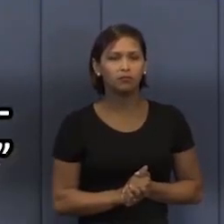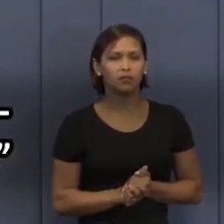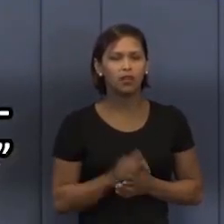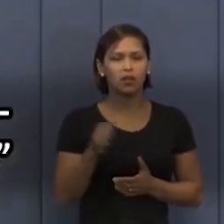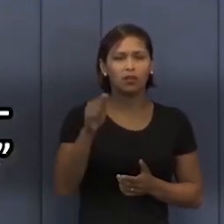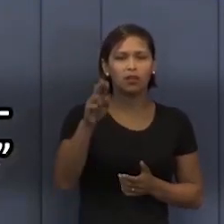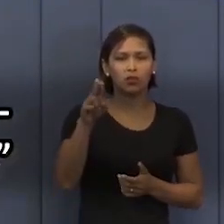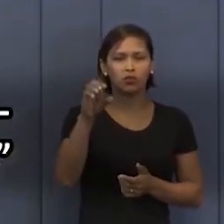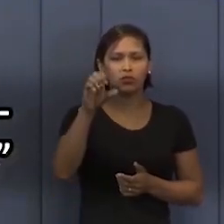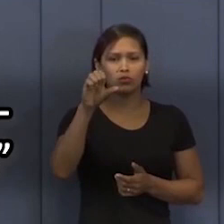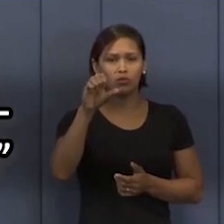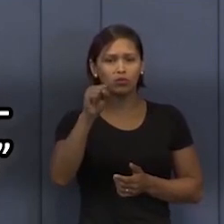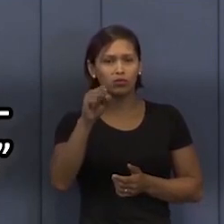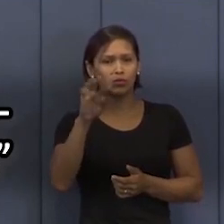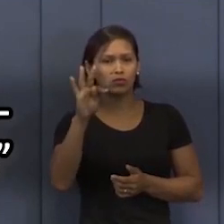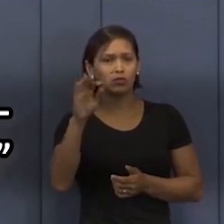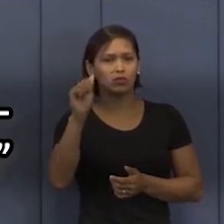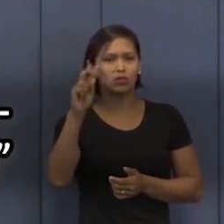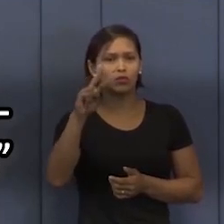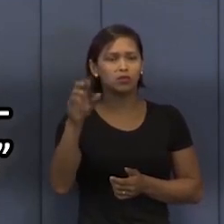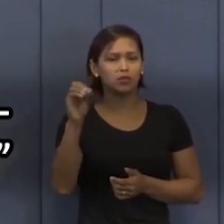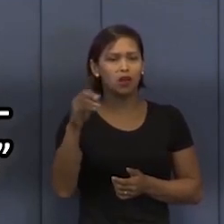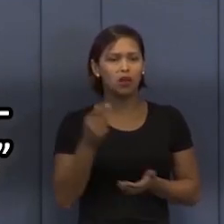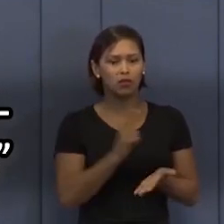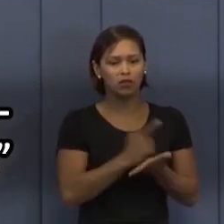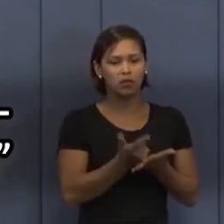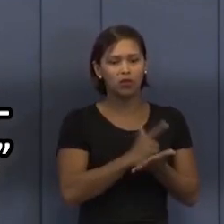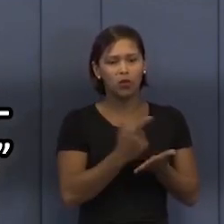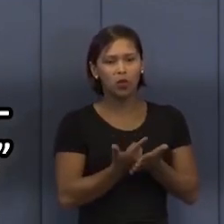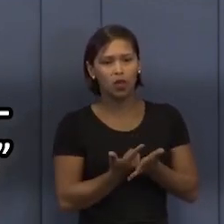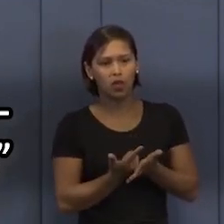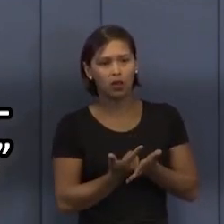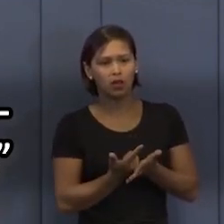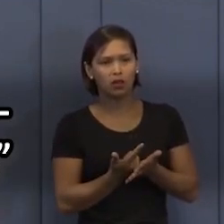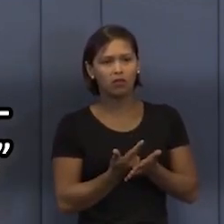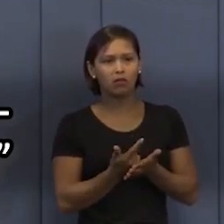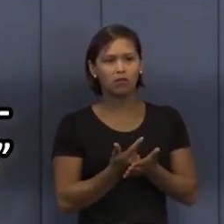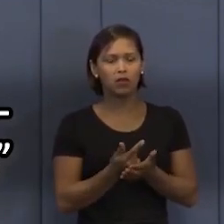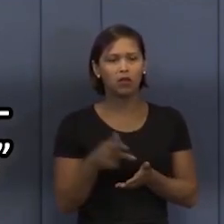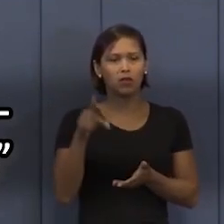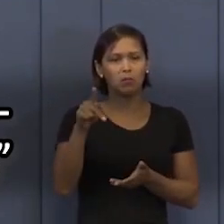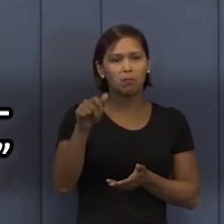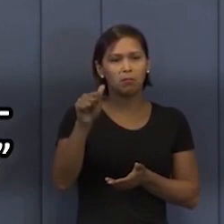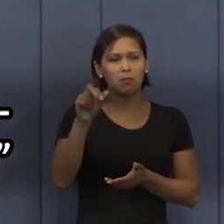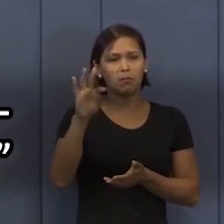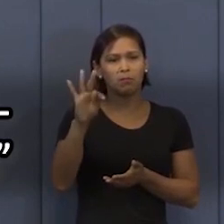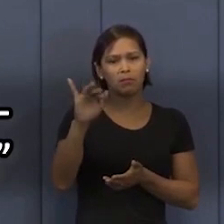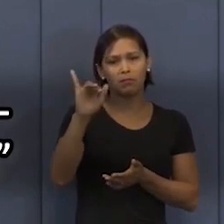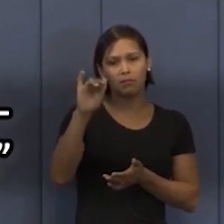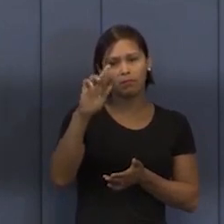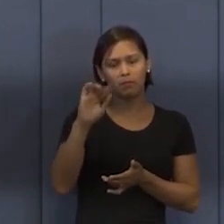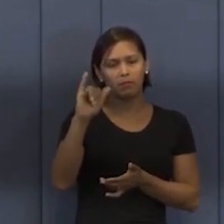O Gustavo Corsão trouxe a obra dele aqui, escreveu em 1957, Patriotismo e